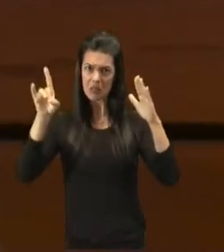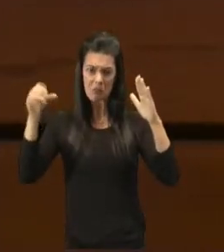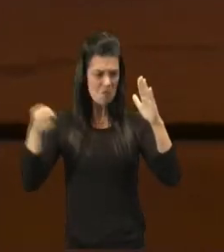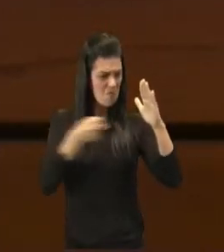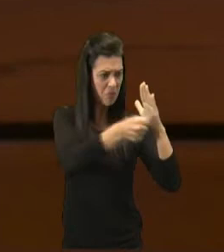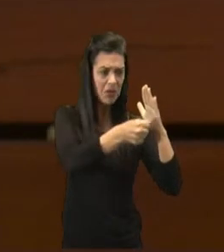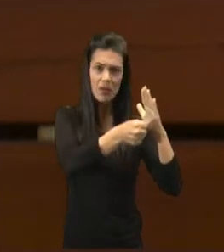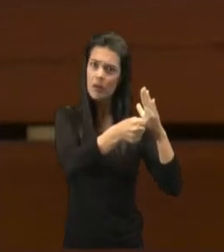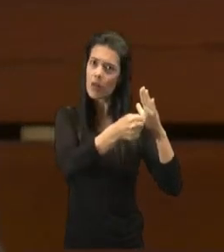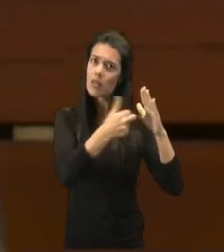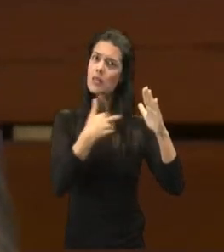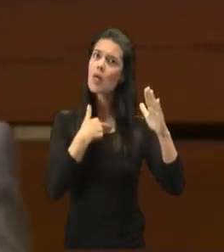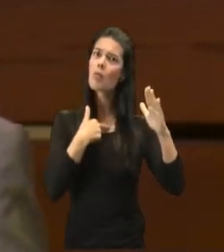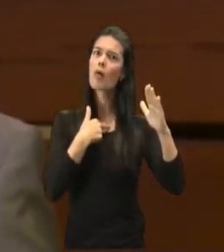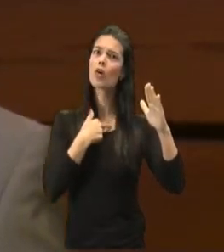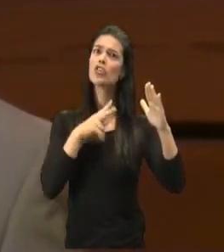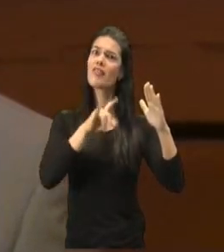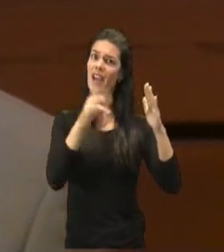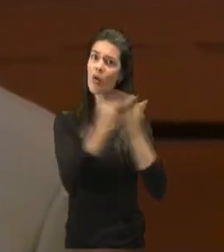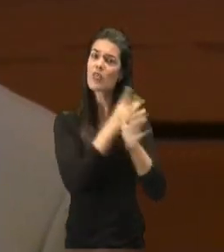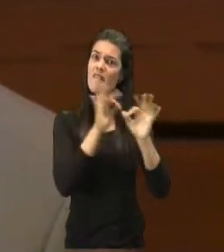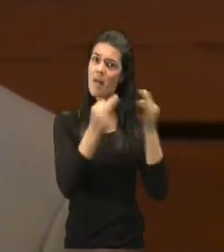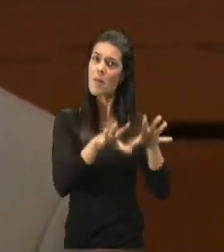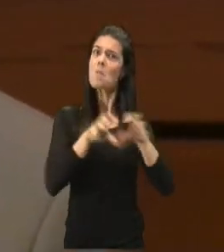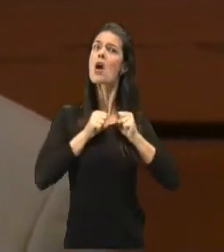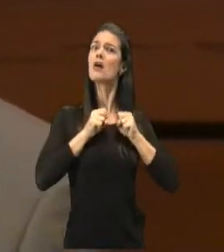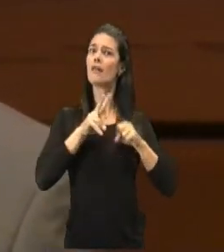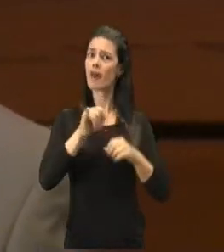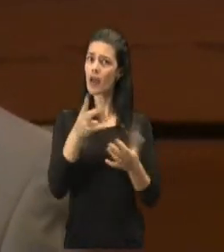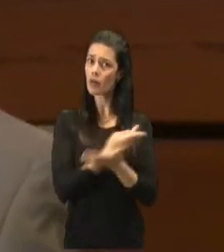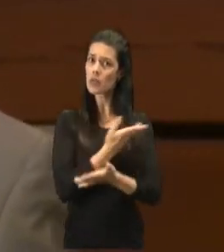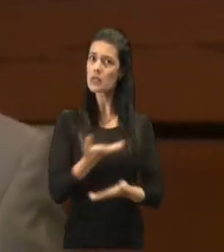Porque é maldição, e nós sabemos das